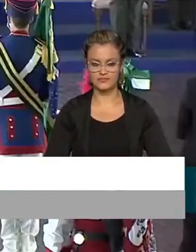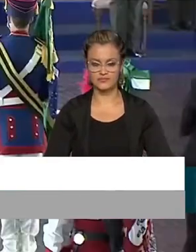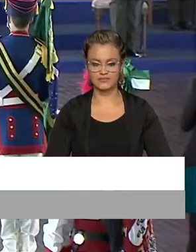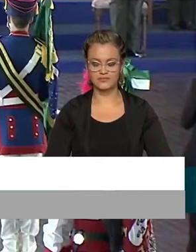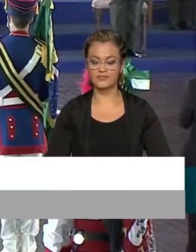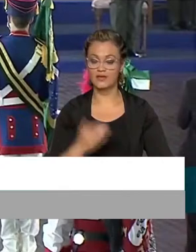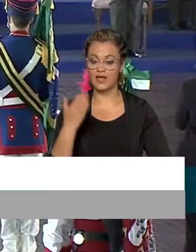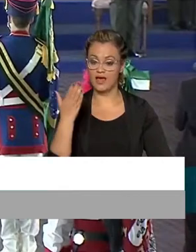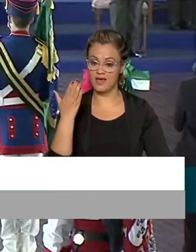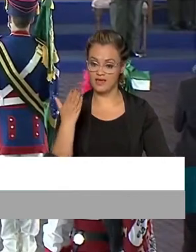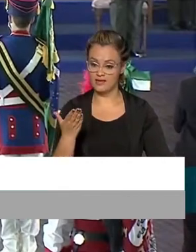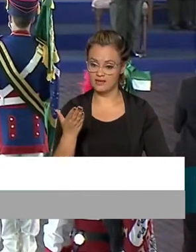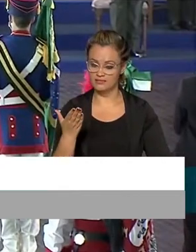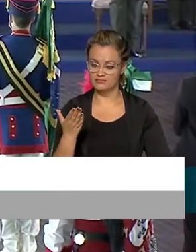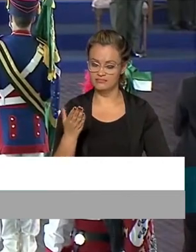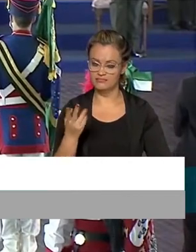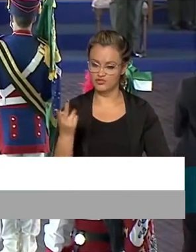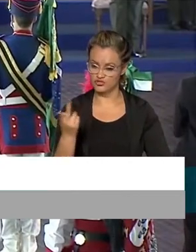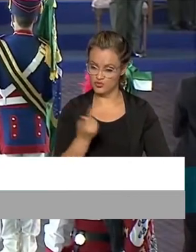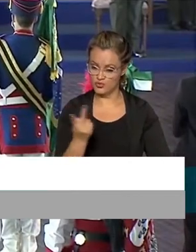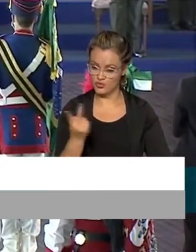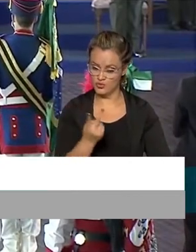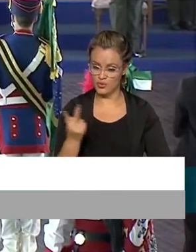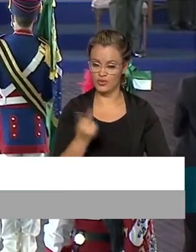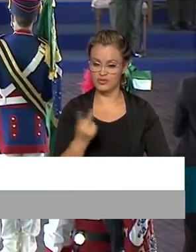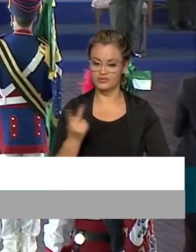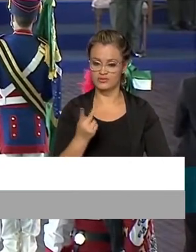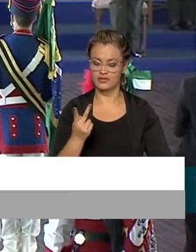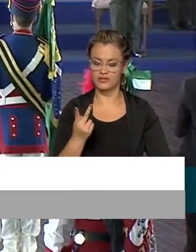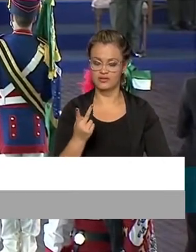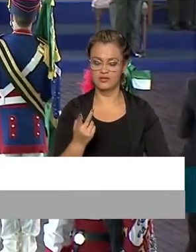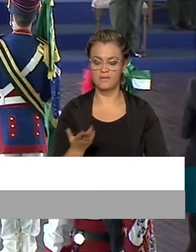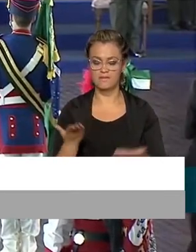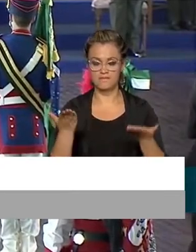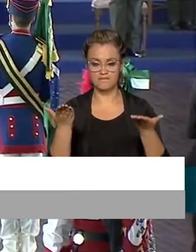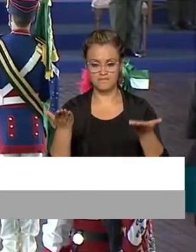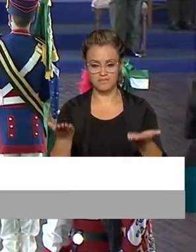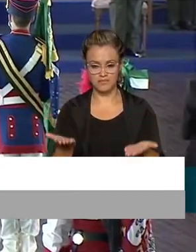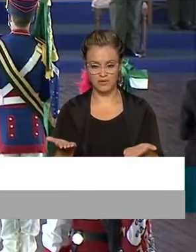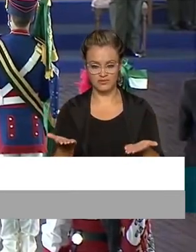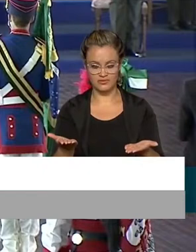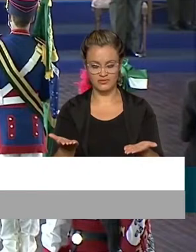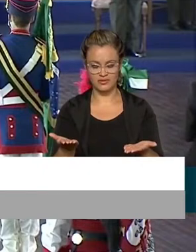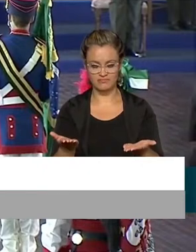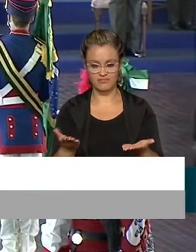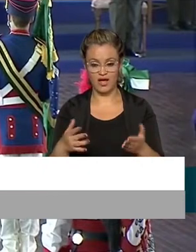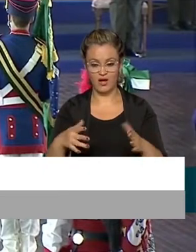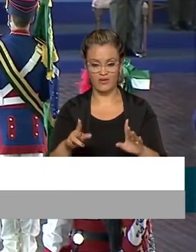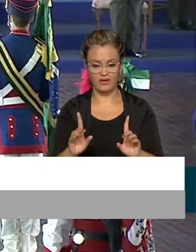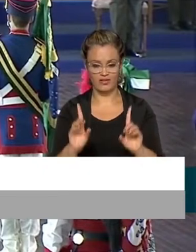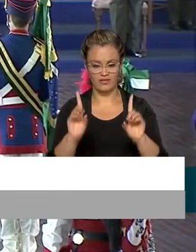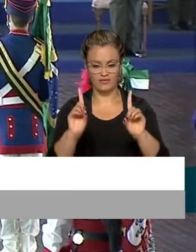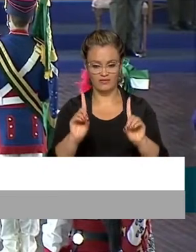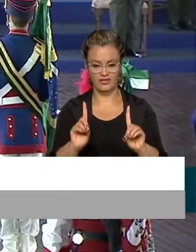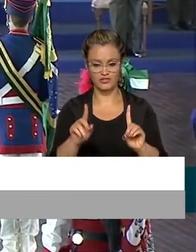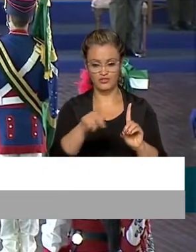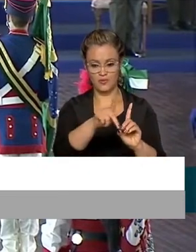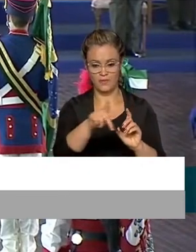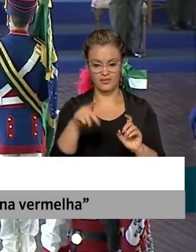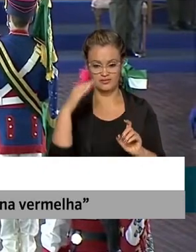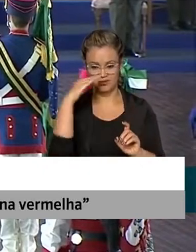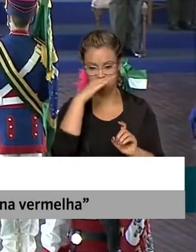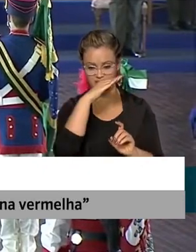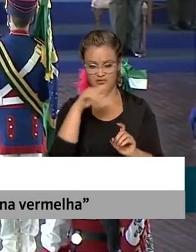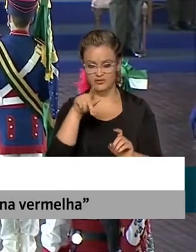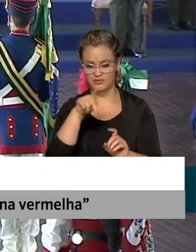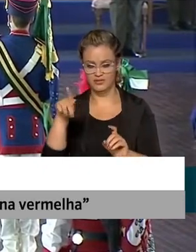O general Leal Pujol e o comandante do Exército apresentar-se-ão ao presidente da República e ao ministro de Estado